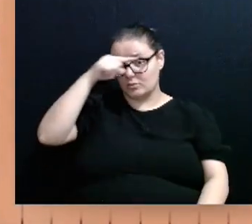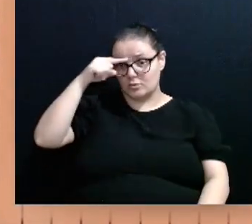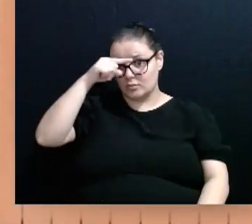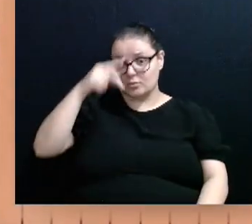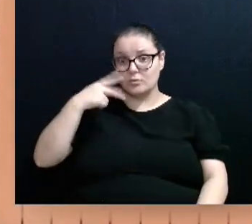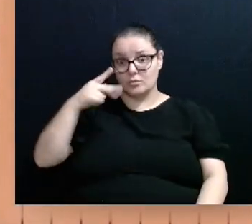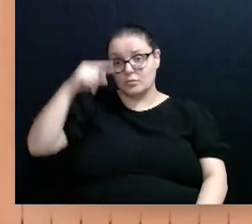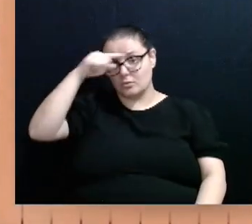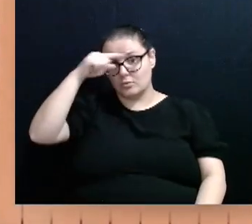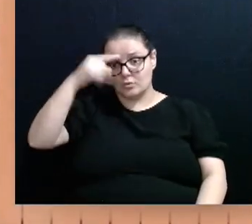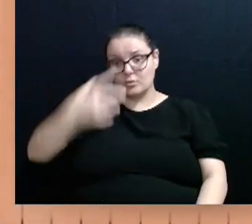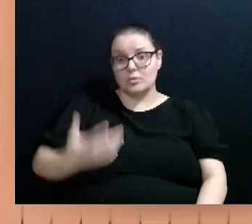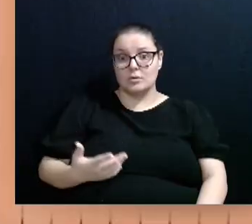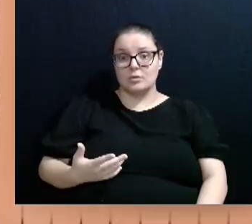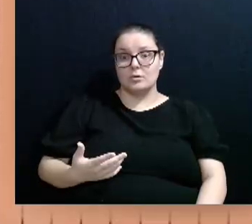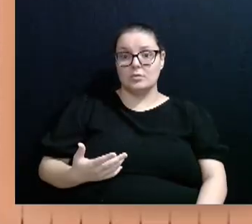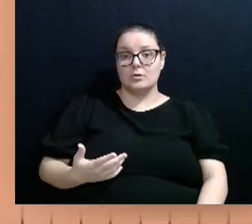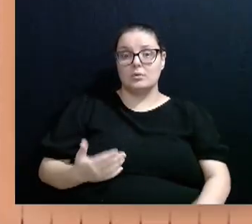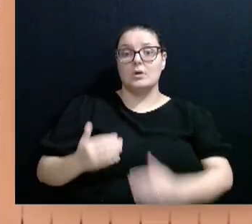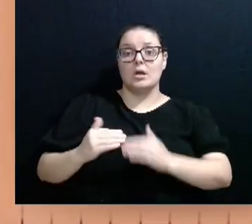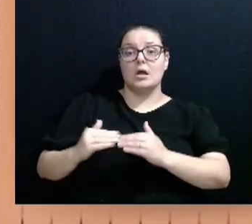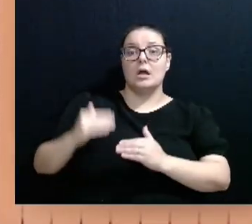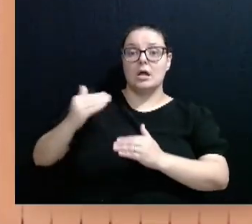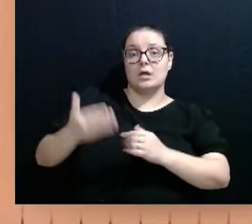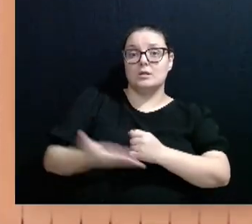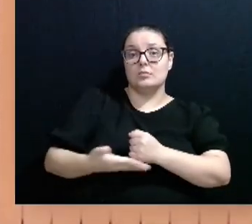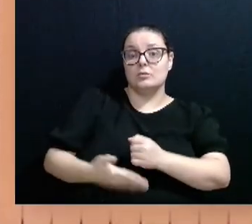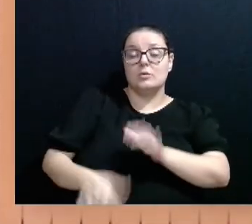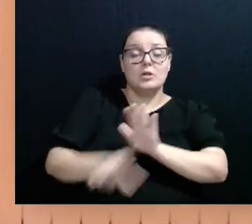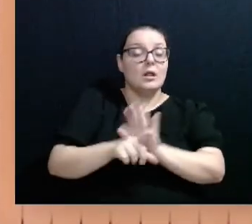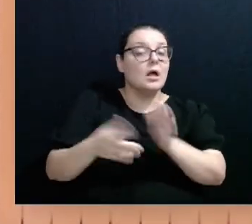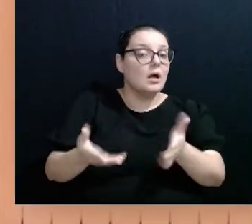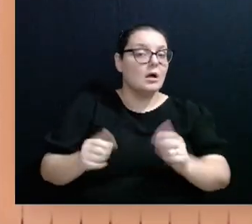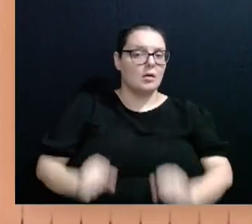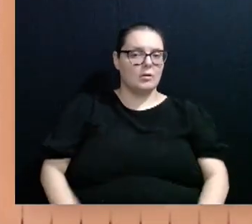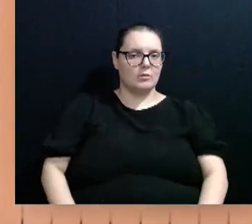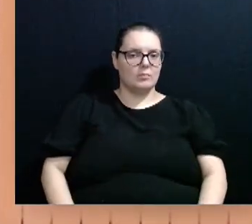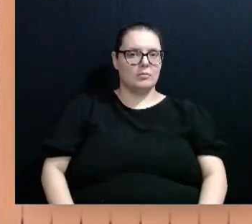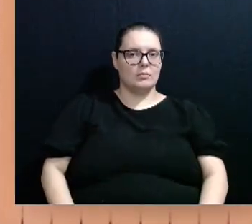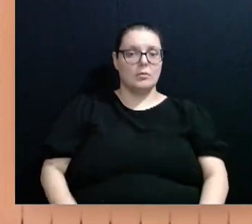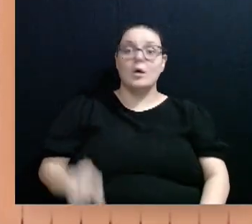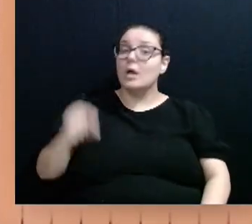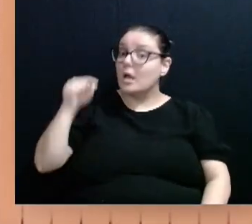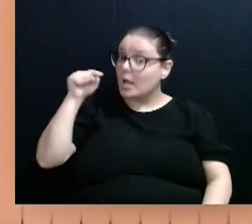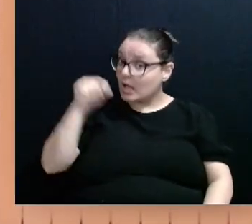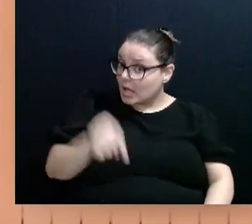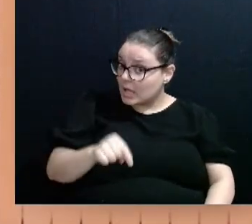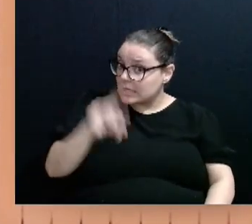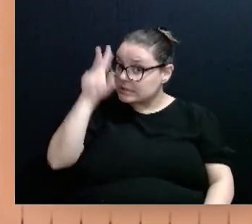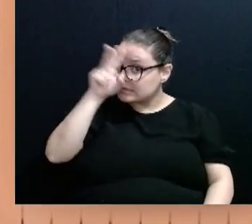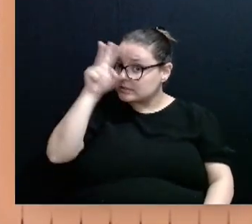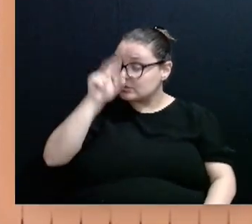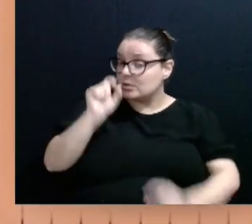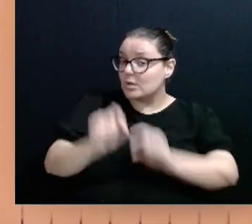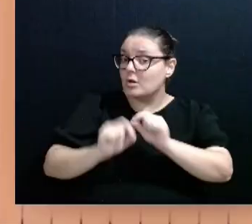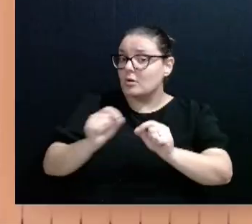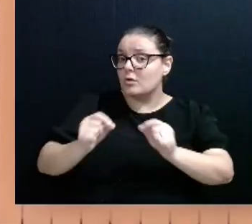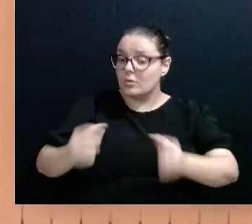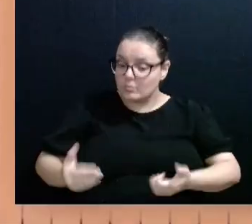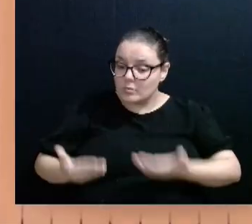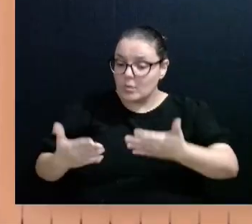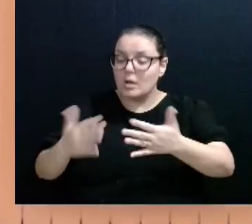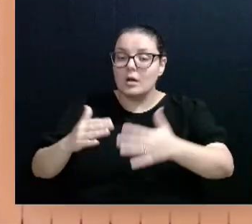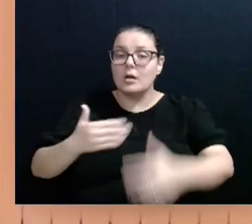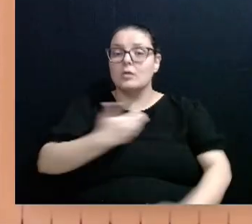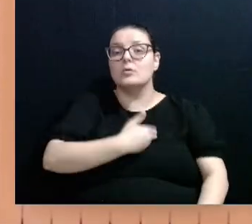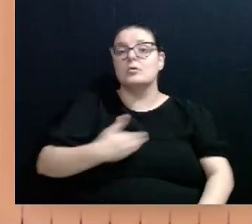Otto, acima do mínimo legal. Esse fato, quem levou a público esse fato depois